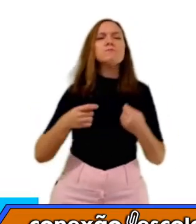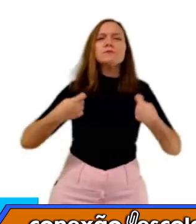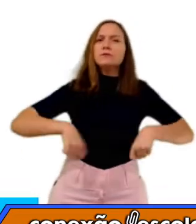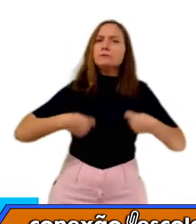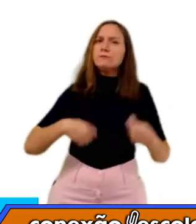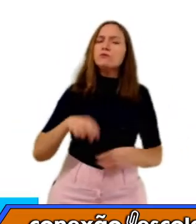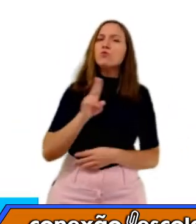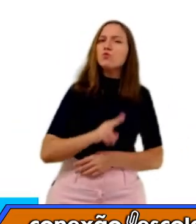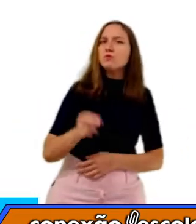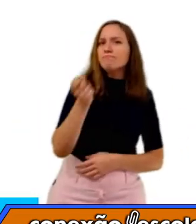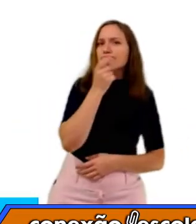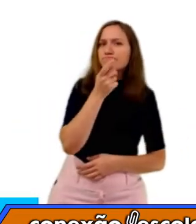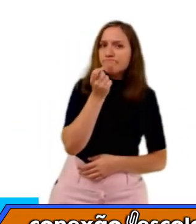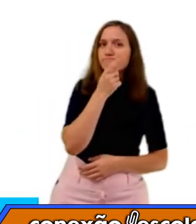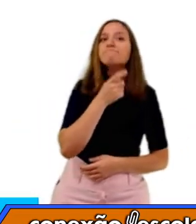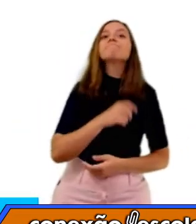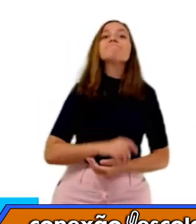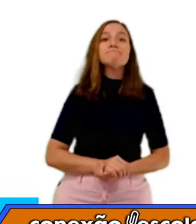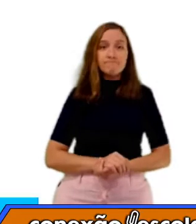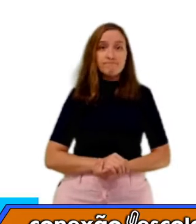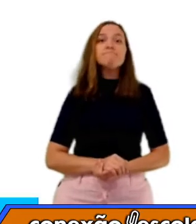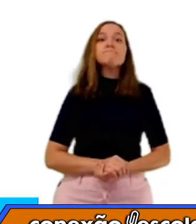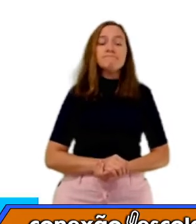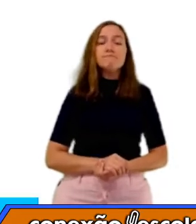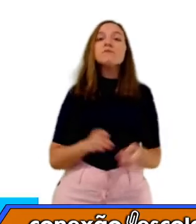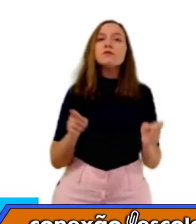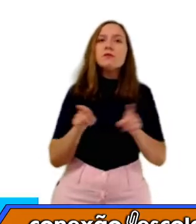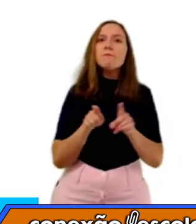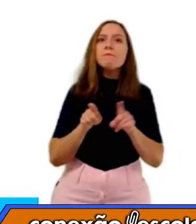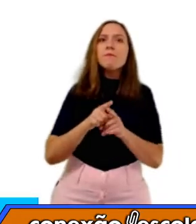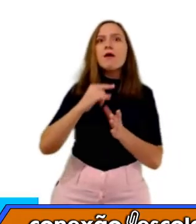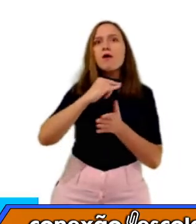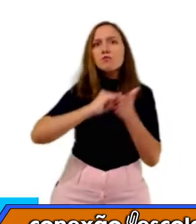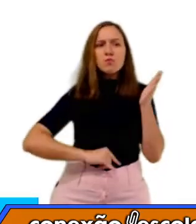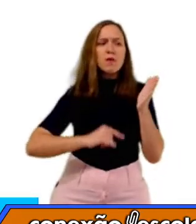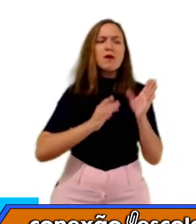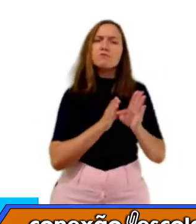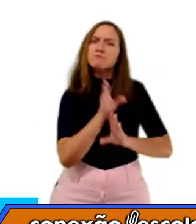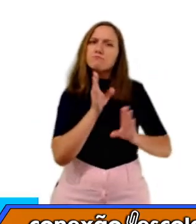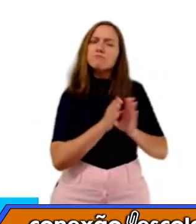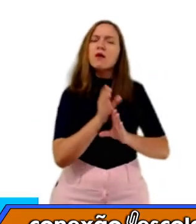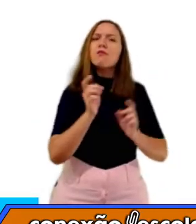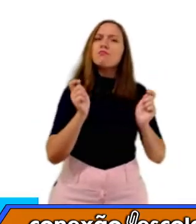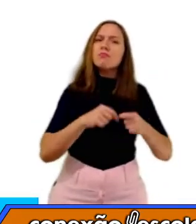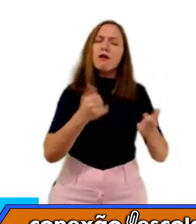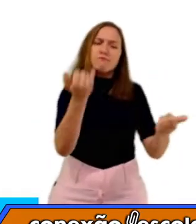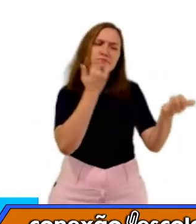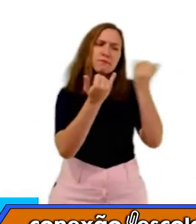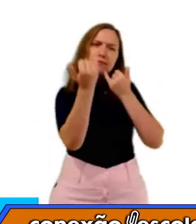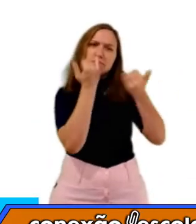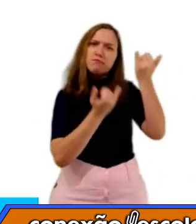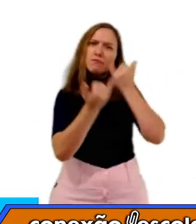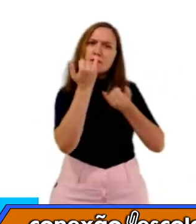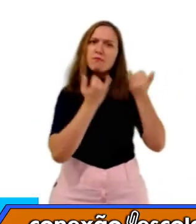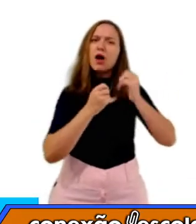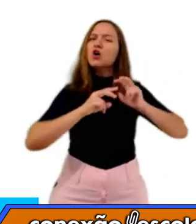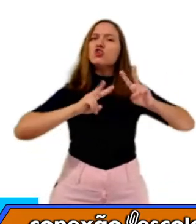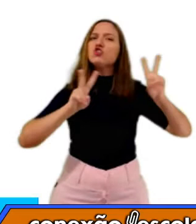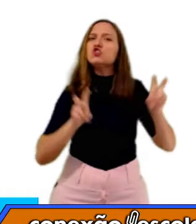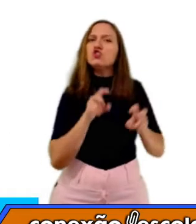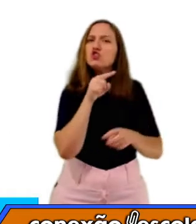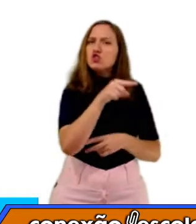vamos usar essa medicação. Ela fornece ao paciente o máximo de informações sobre